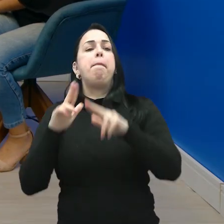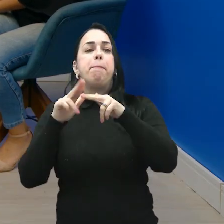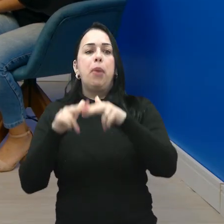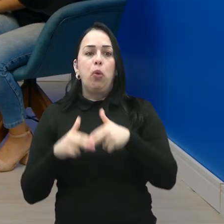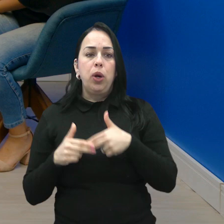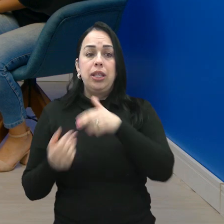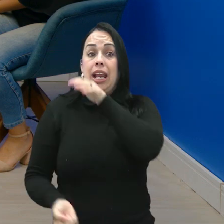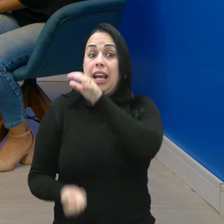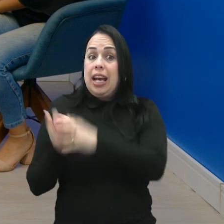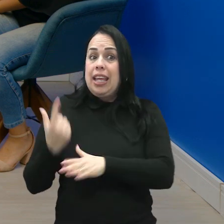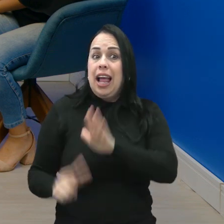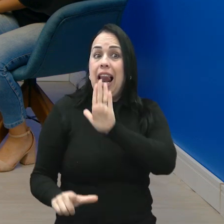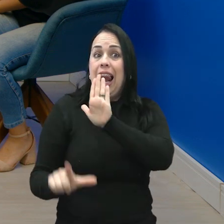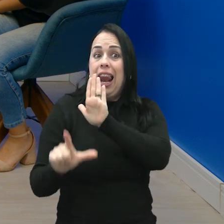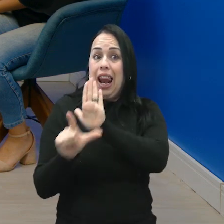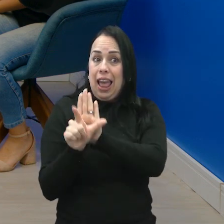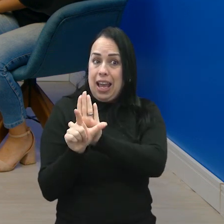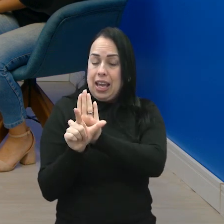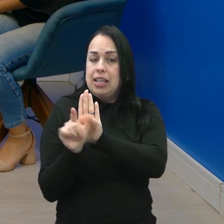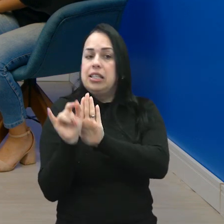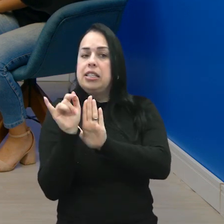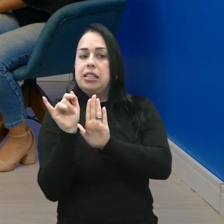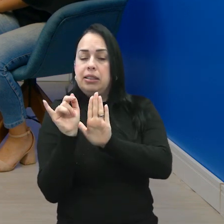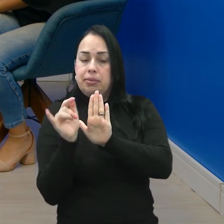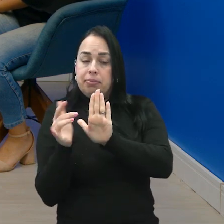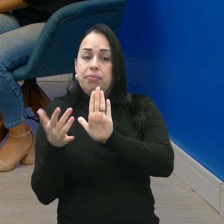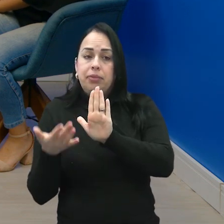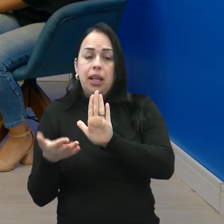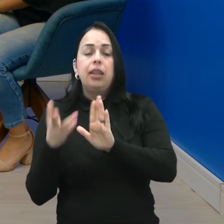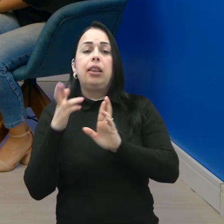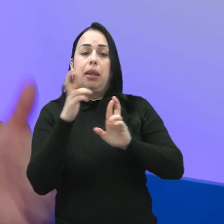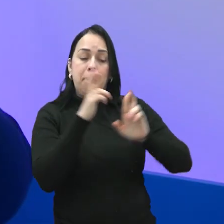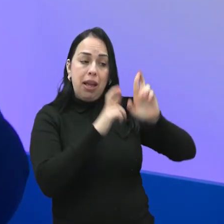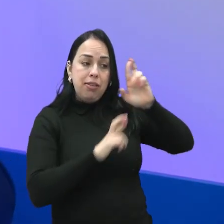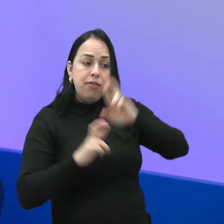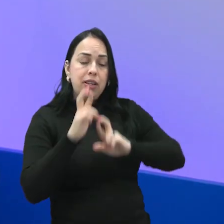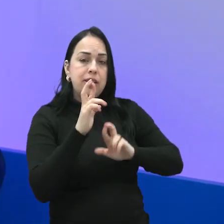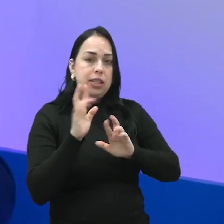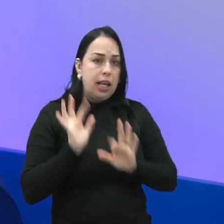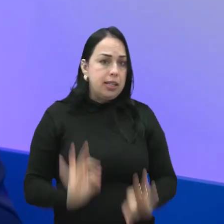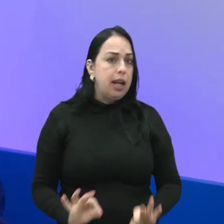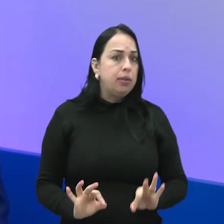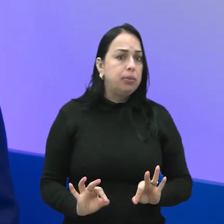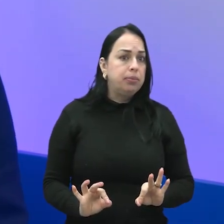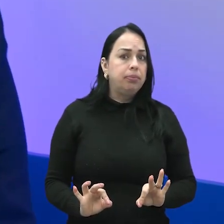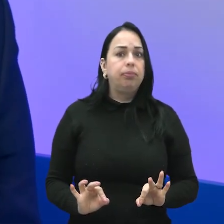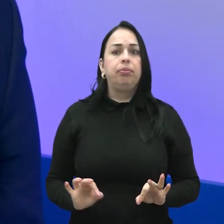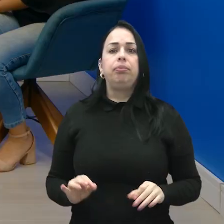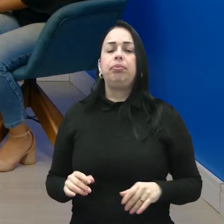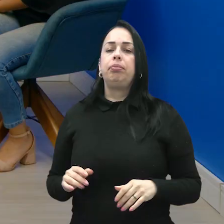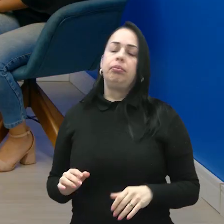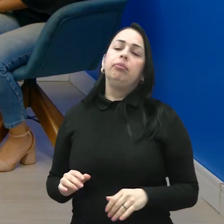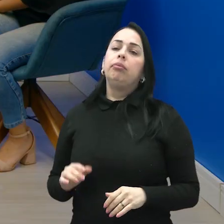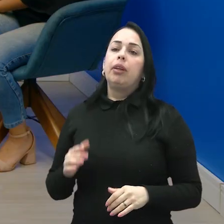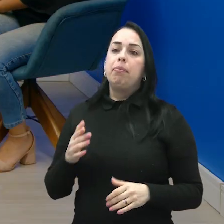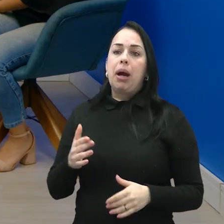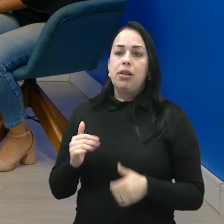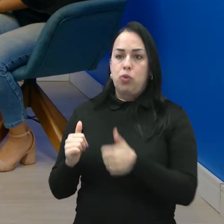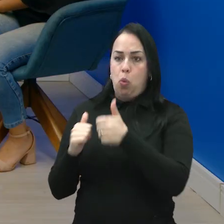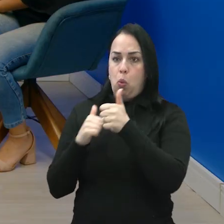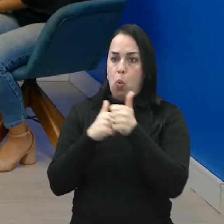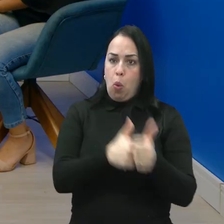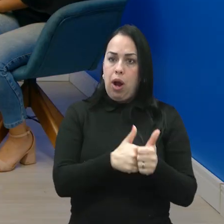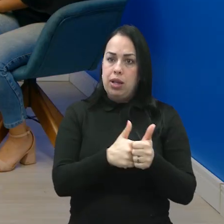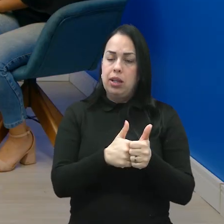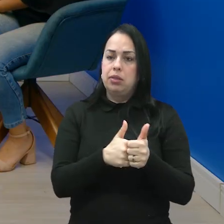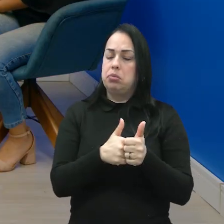ele vai gerar políticas públicas por meio de legislação e fiscalizar se isso está funcionando. Mas o